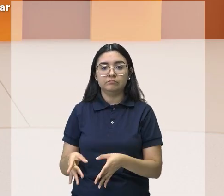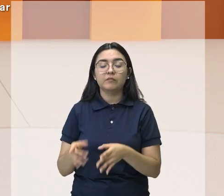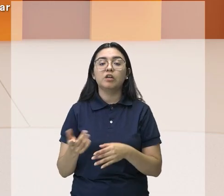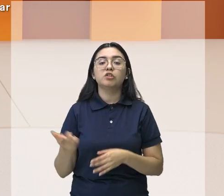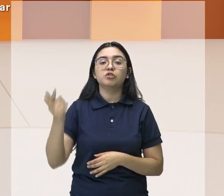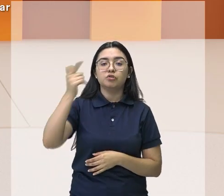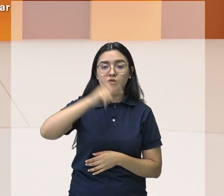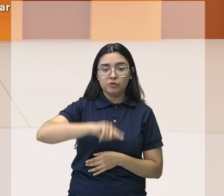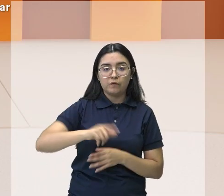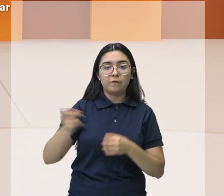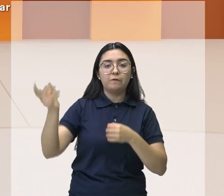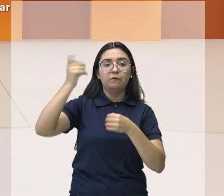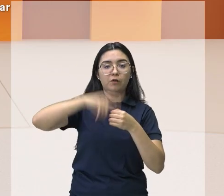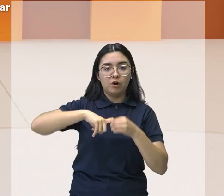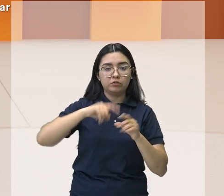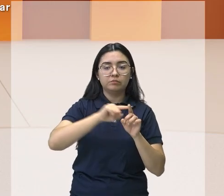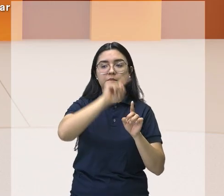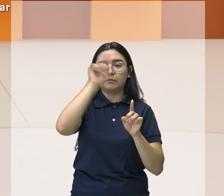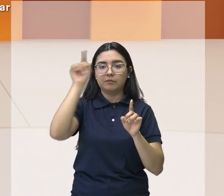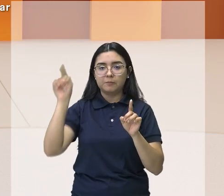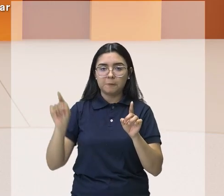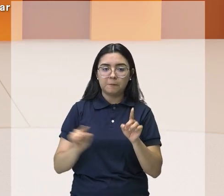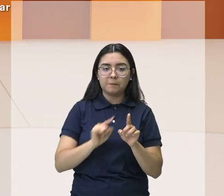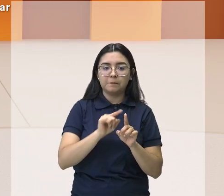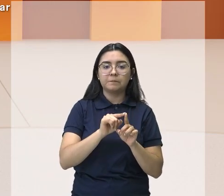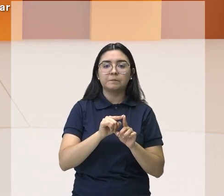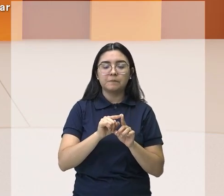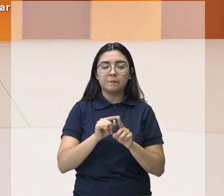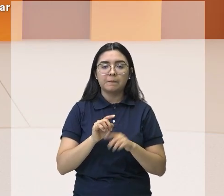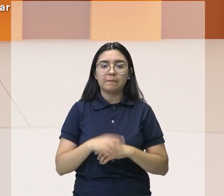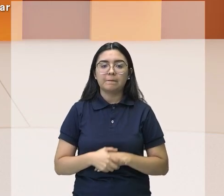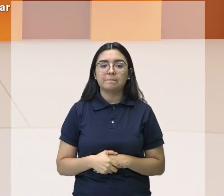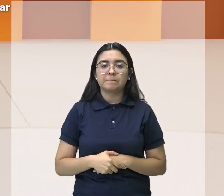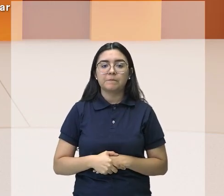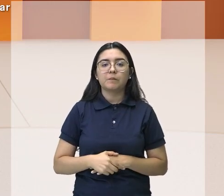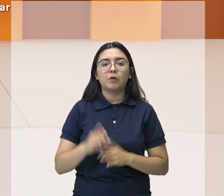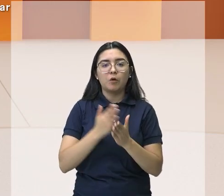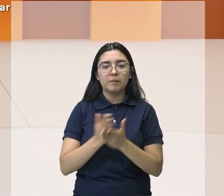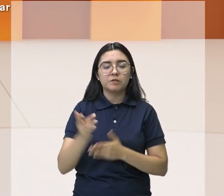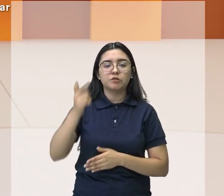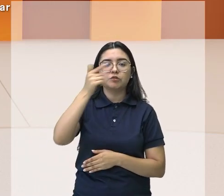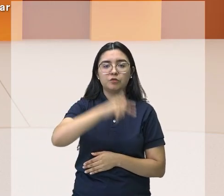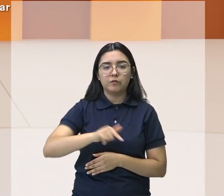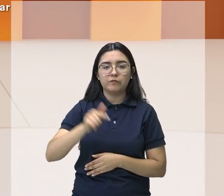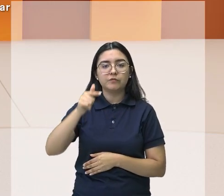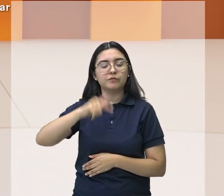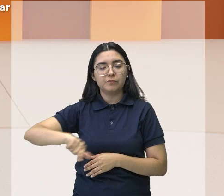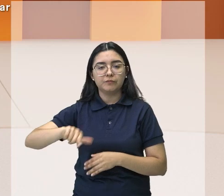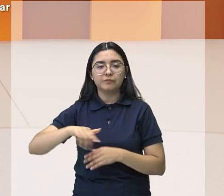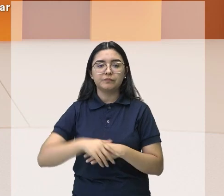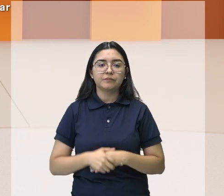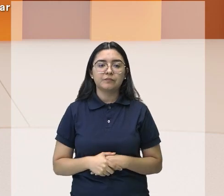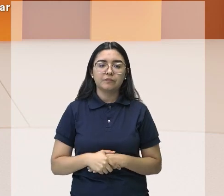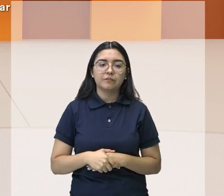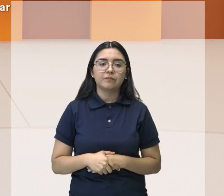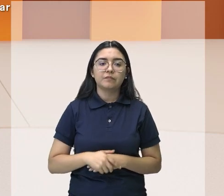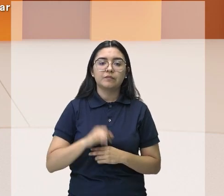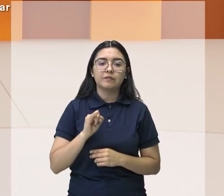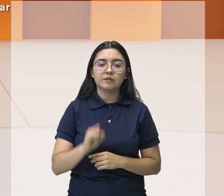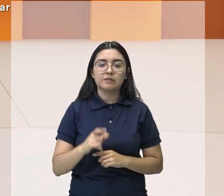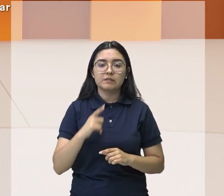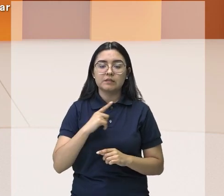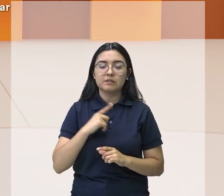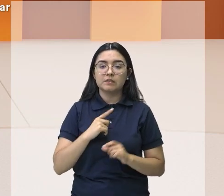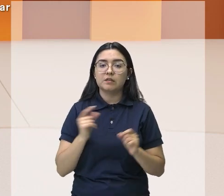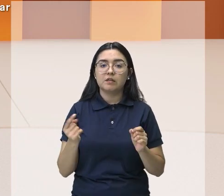é reutilizado. O círculo fecha e começa tudo de novo. Se em algum momento esse